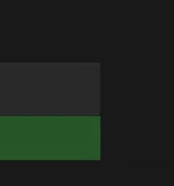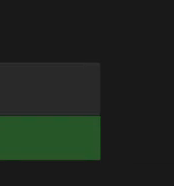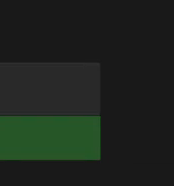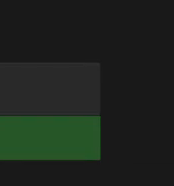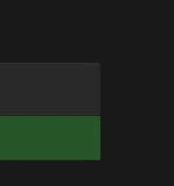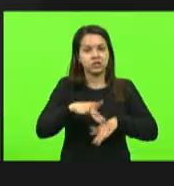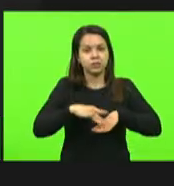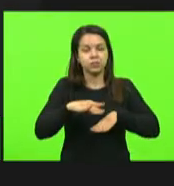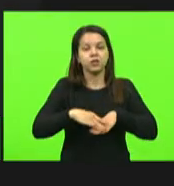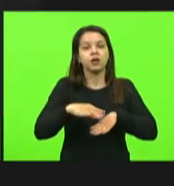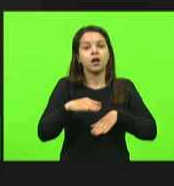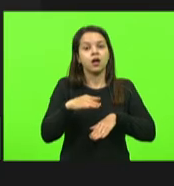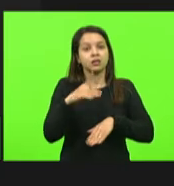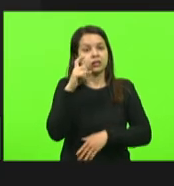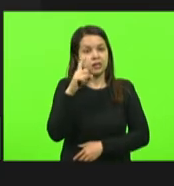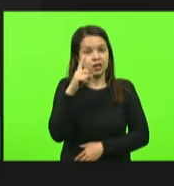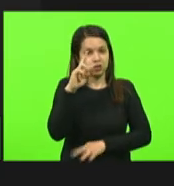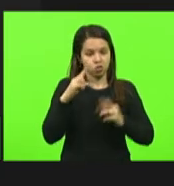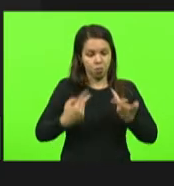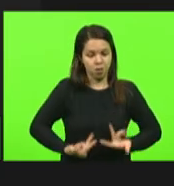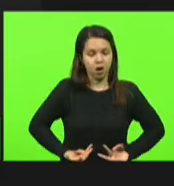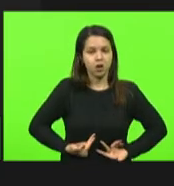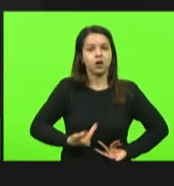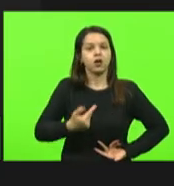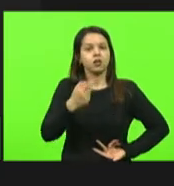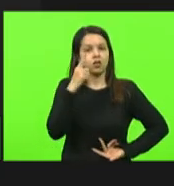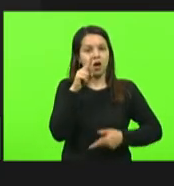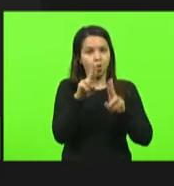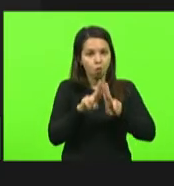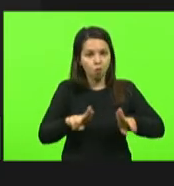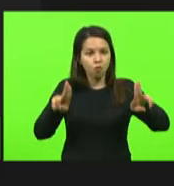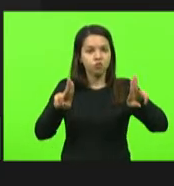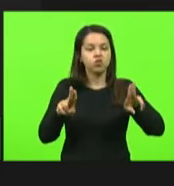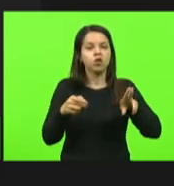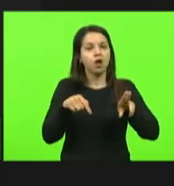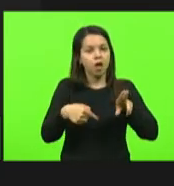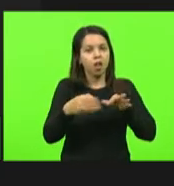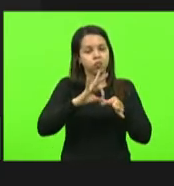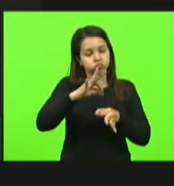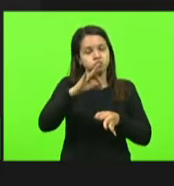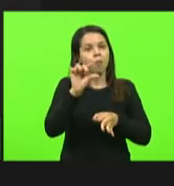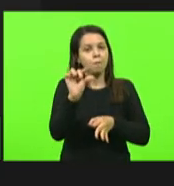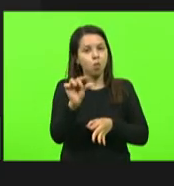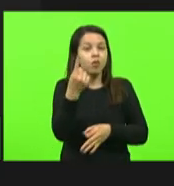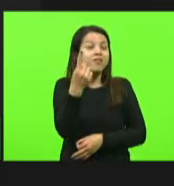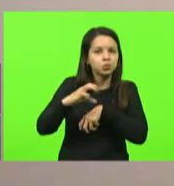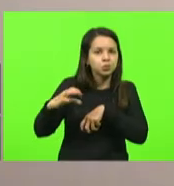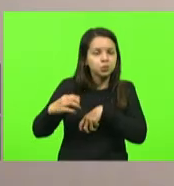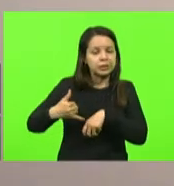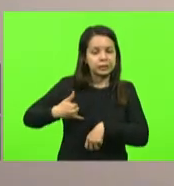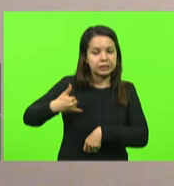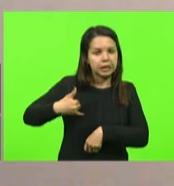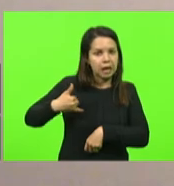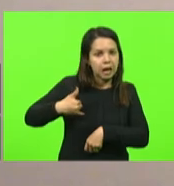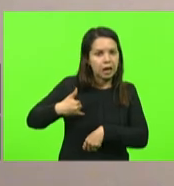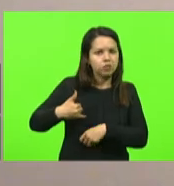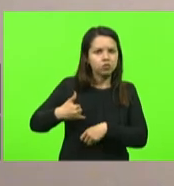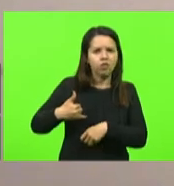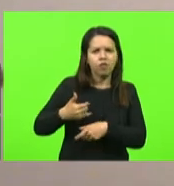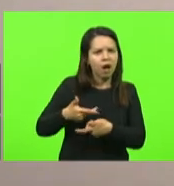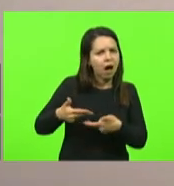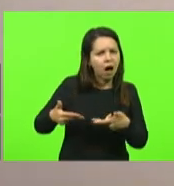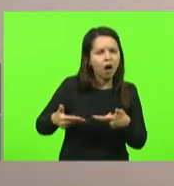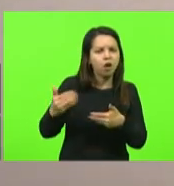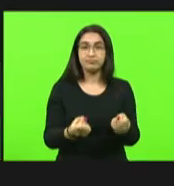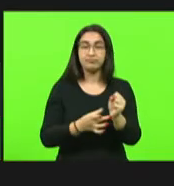saúde pública. A audiência pública contou com a participação de representantes de várias entidades. Todas reforçaram